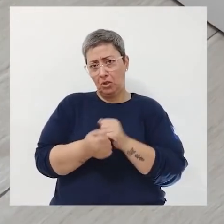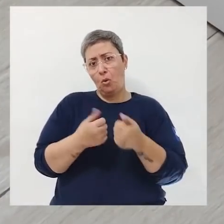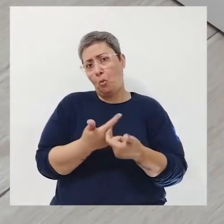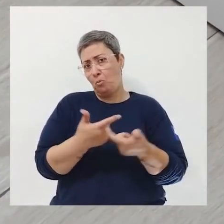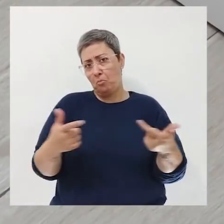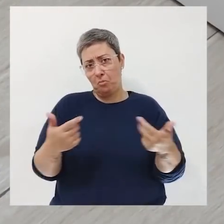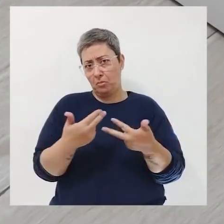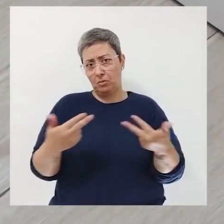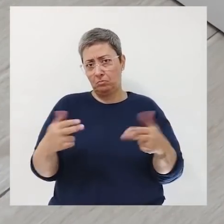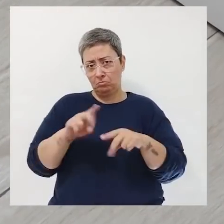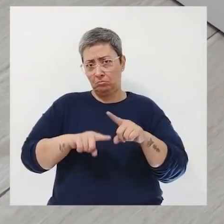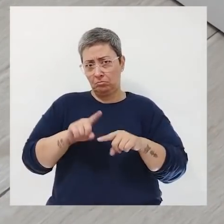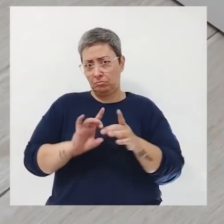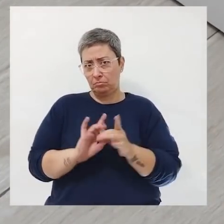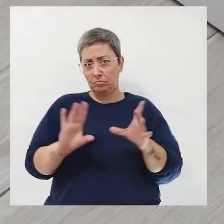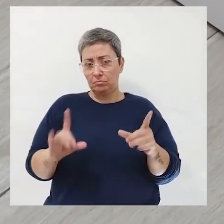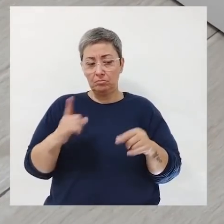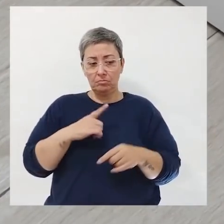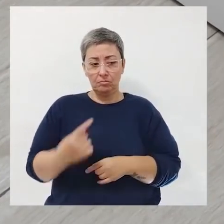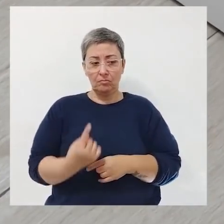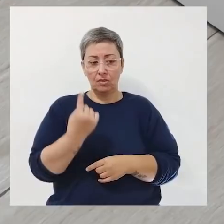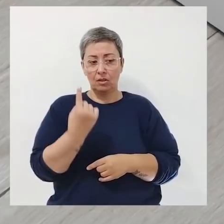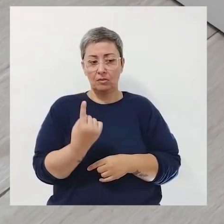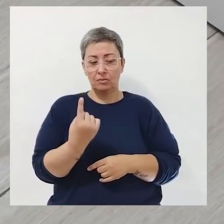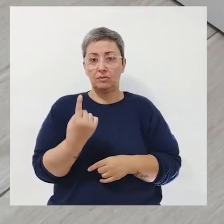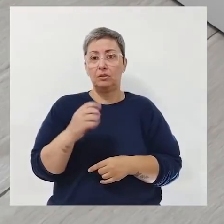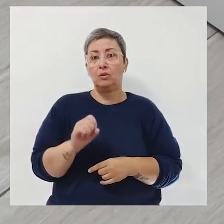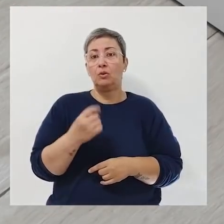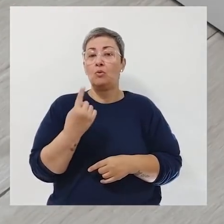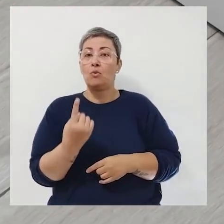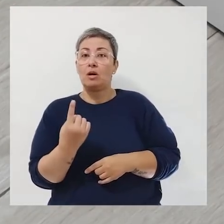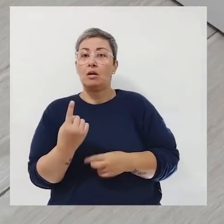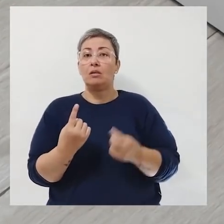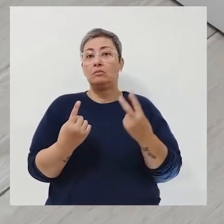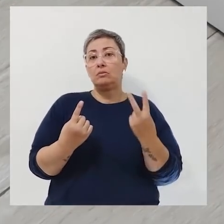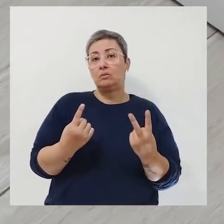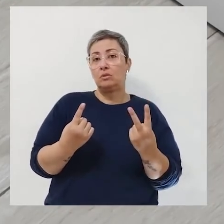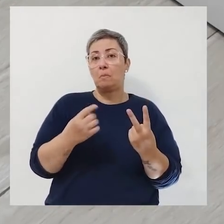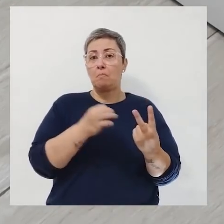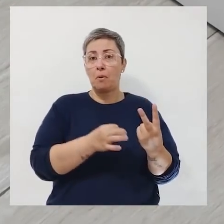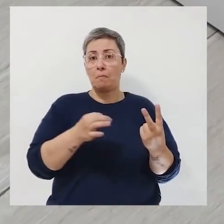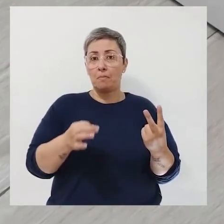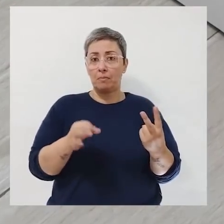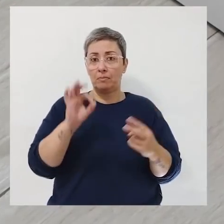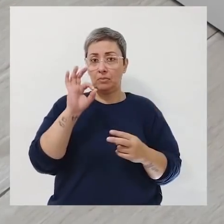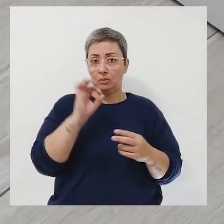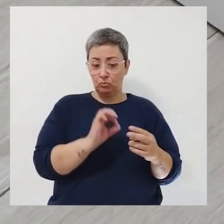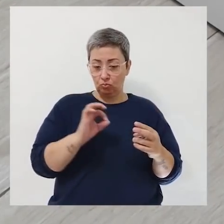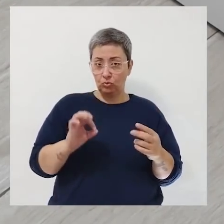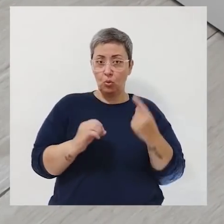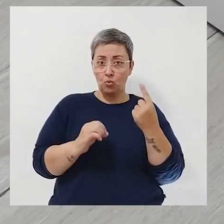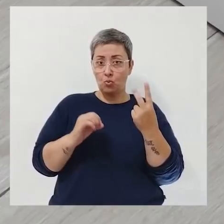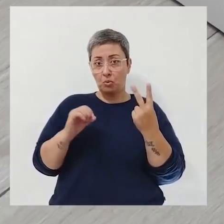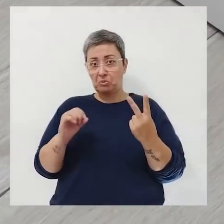outro material, tem uma ou duas bolinhas,